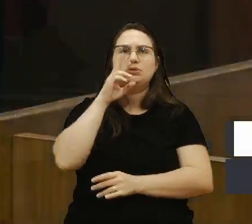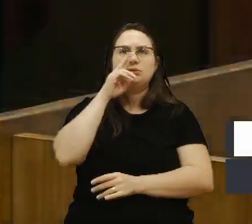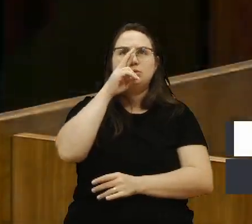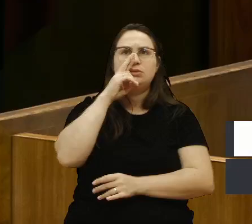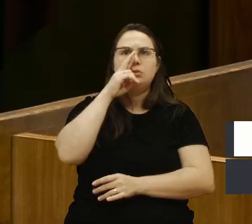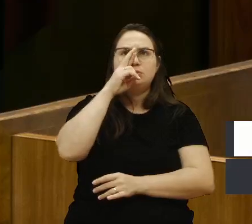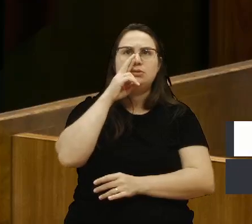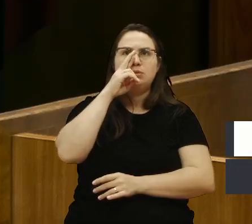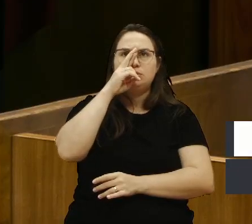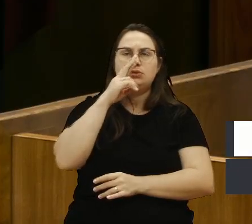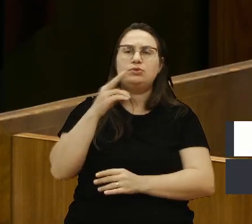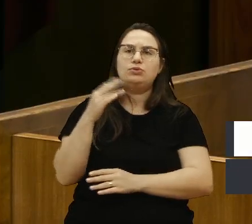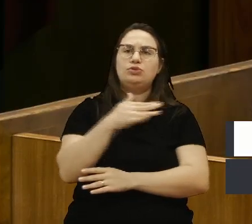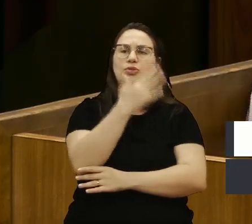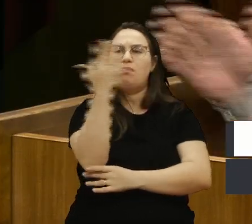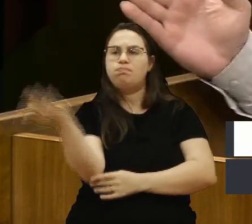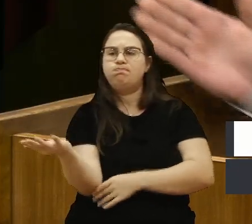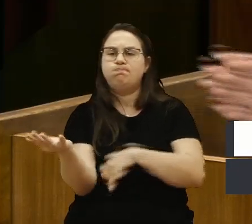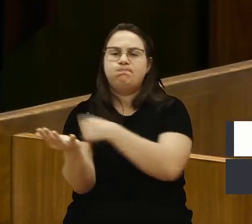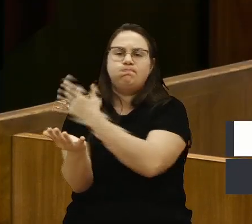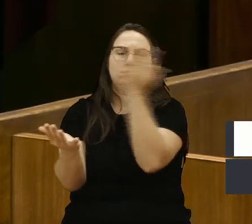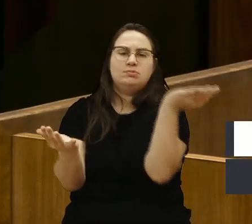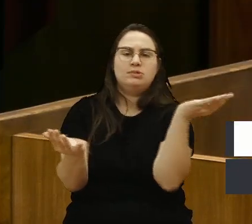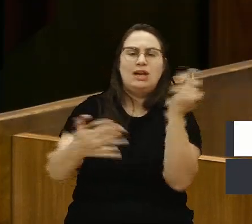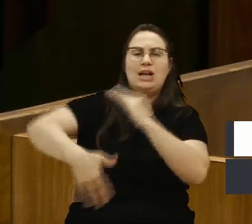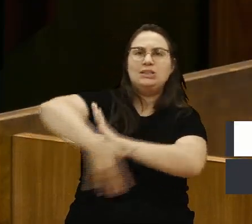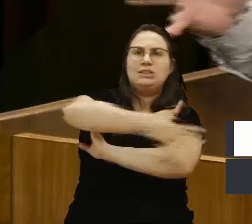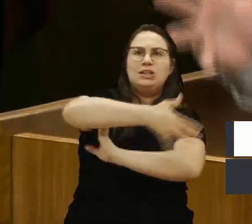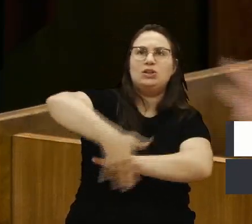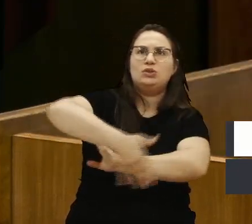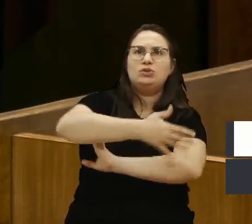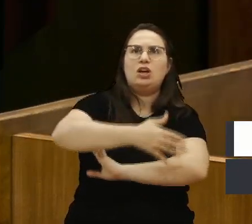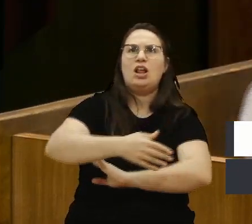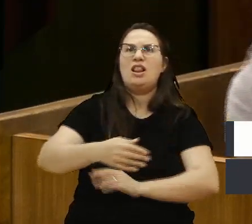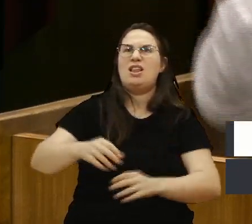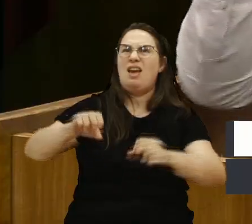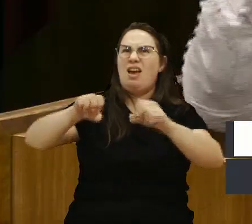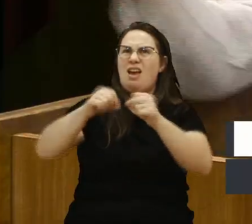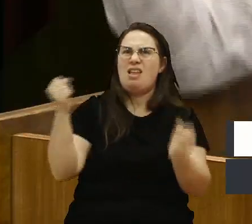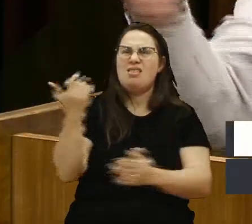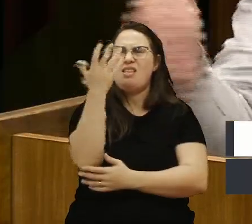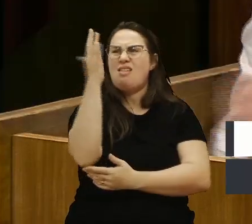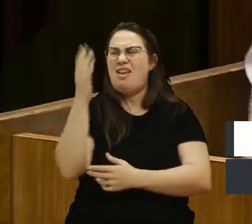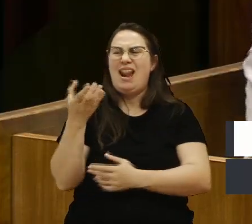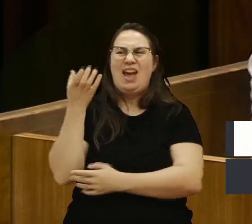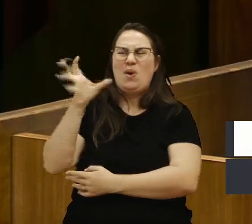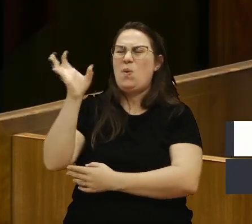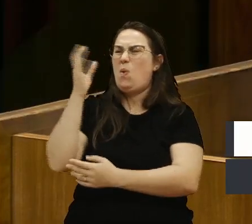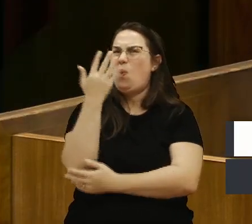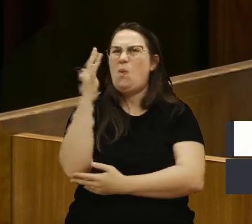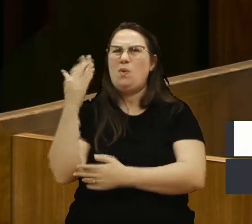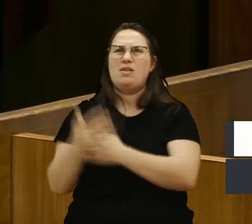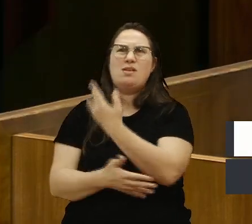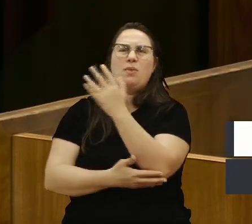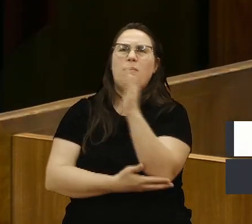beira das estradas. O cara quer destruir a natureza, ele é contra o meio ambiente.